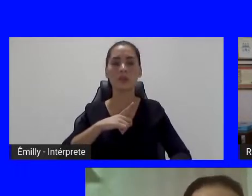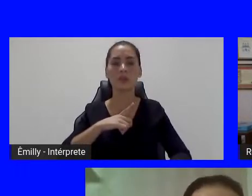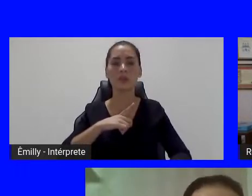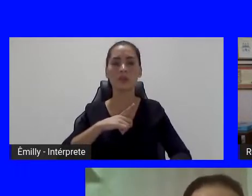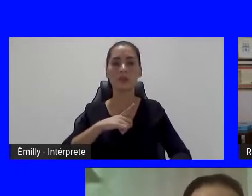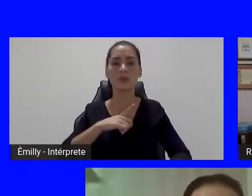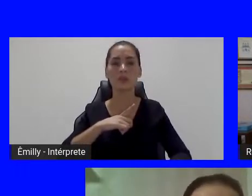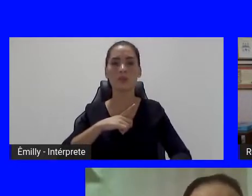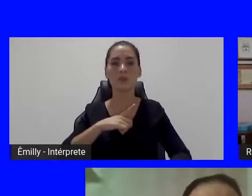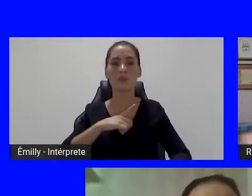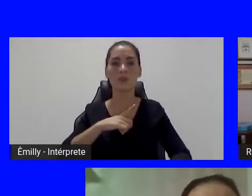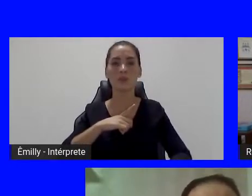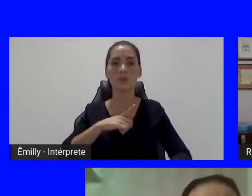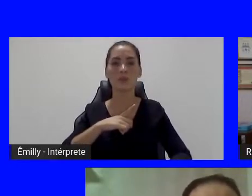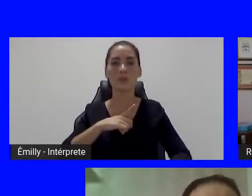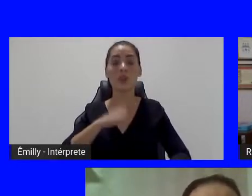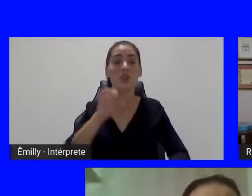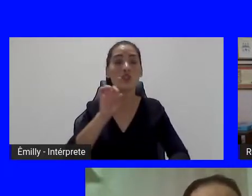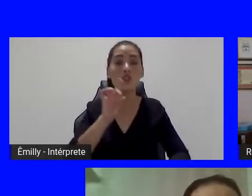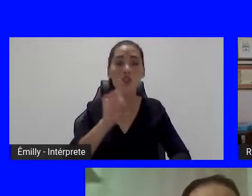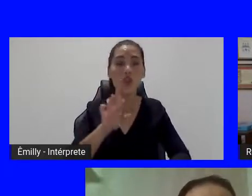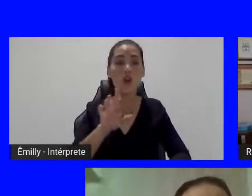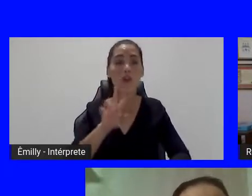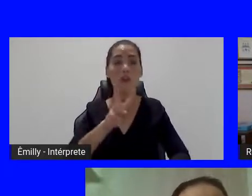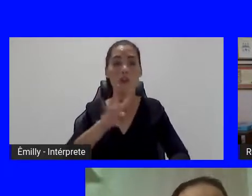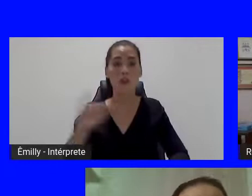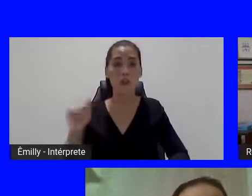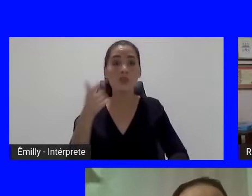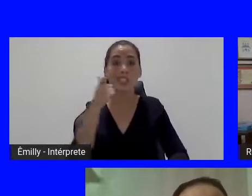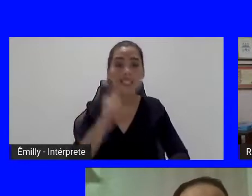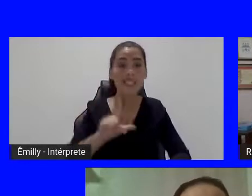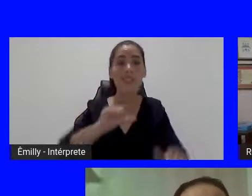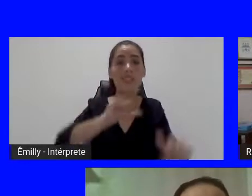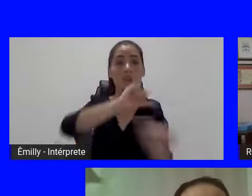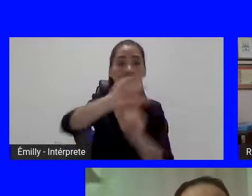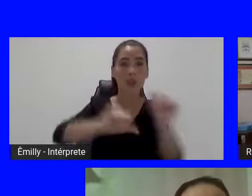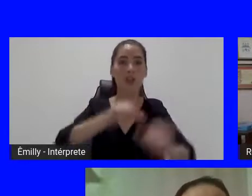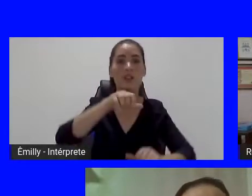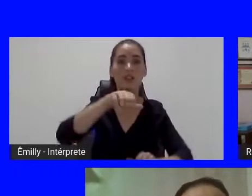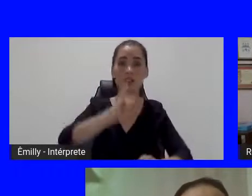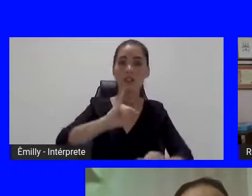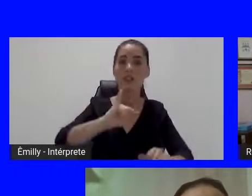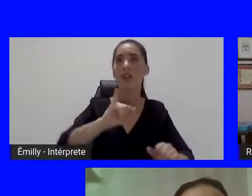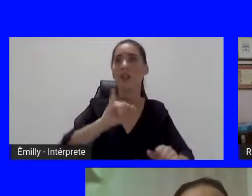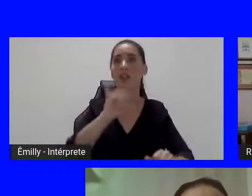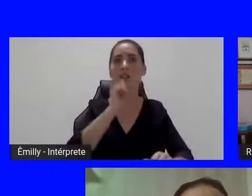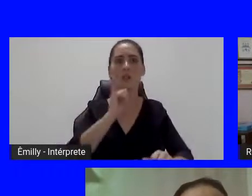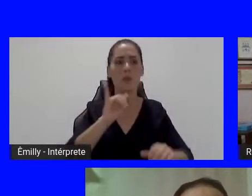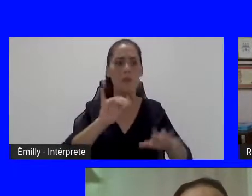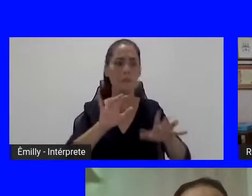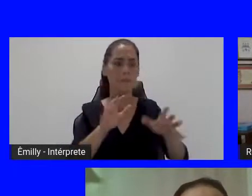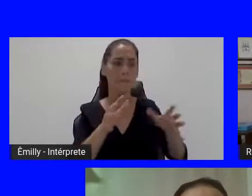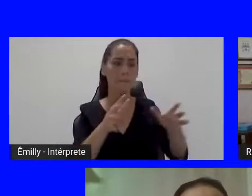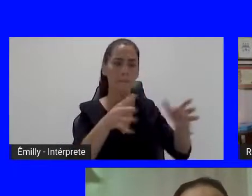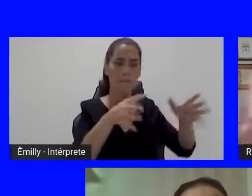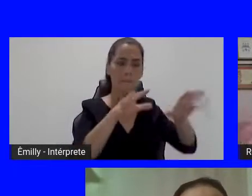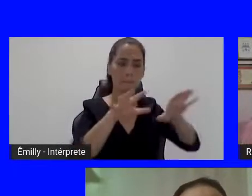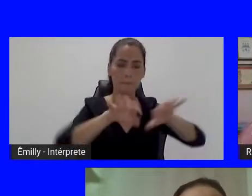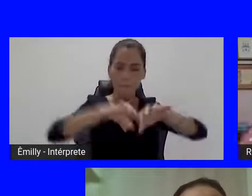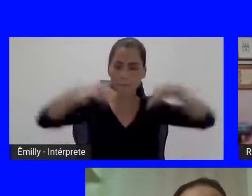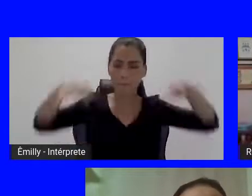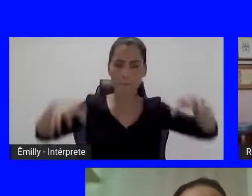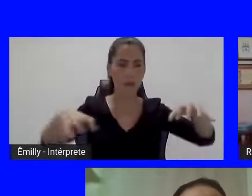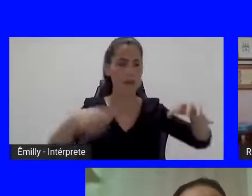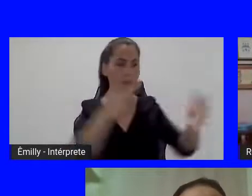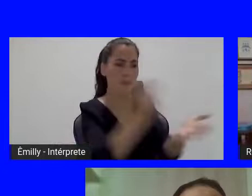nome da polarização, nem voltarmos ao passado de um governo que, do PT que já teve 15 anos para mostrar para que veio, que